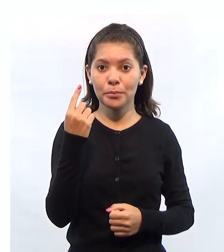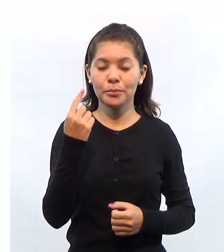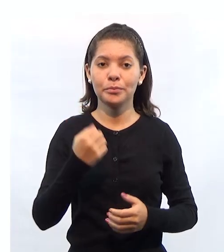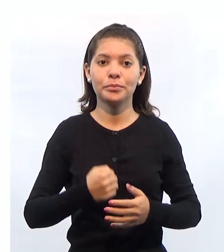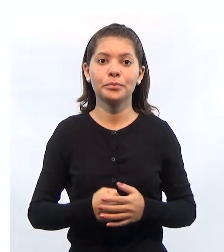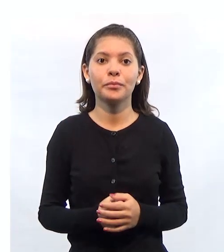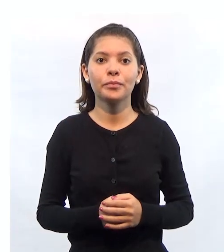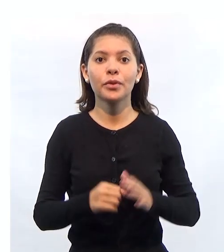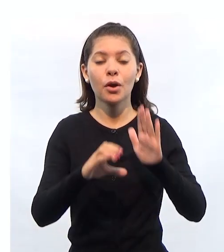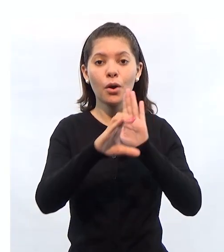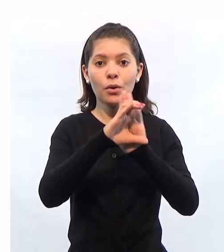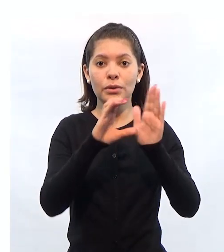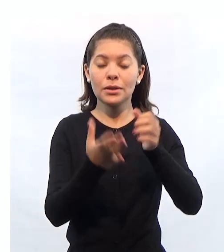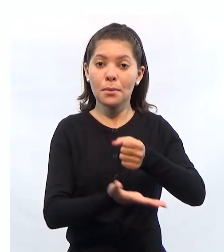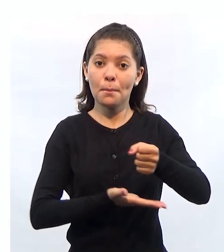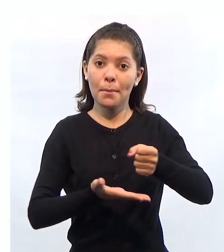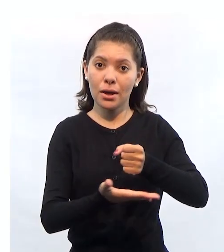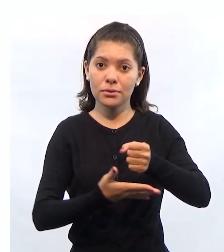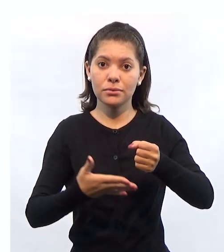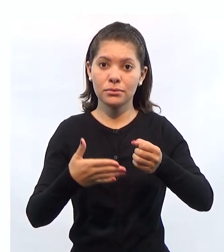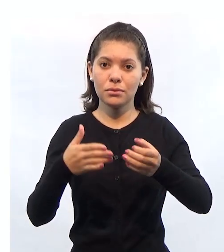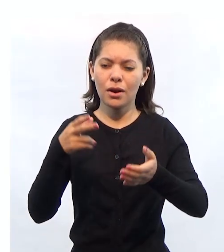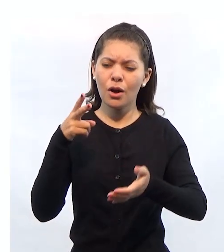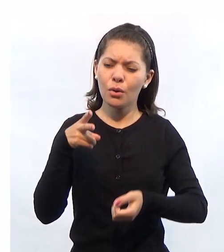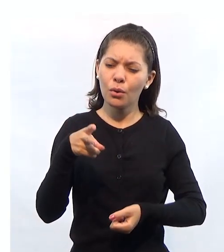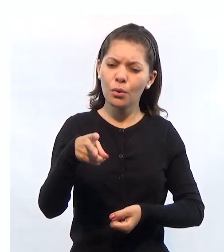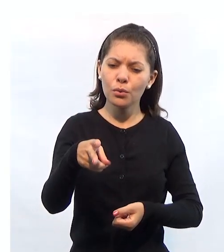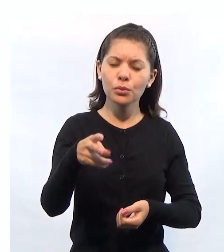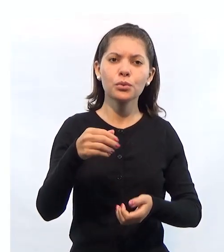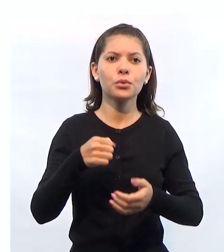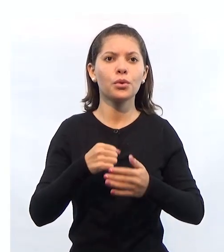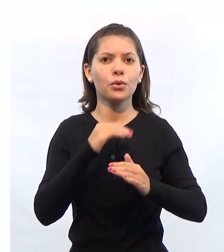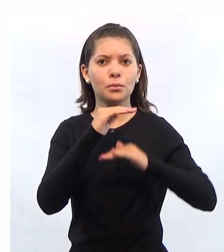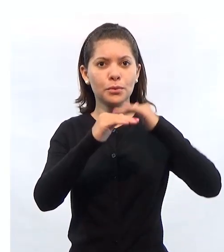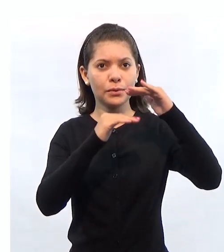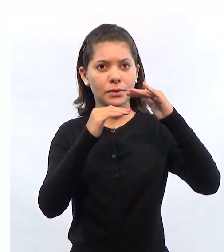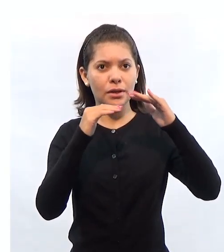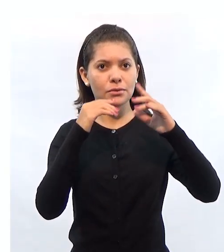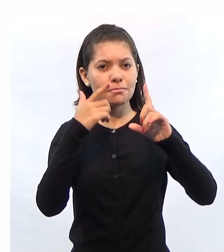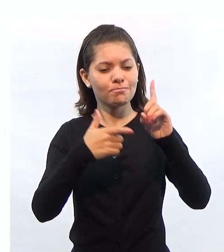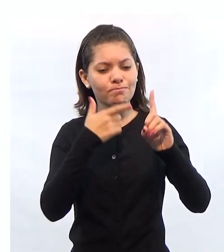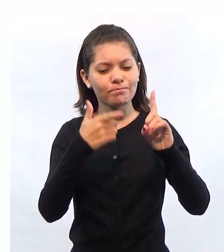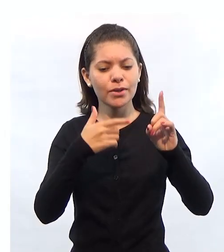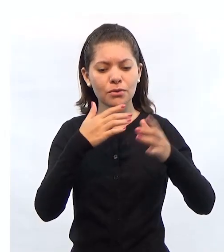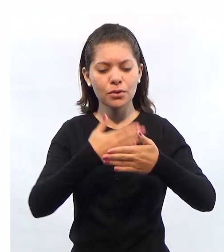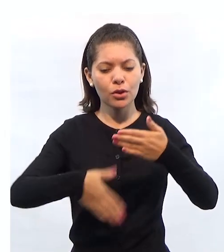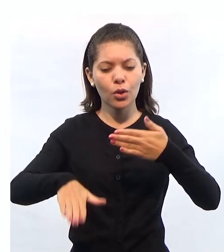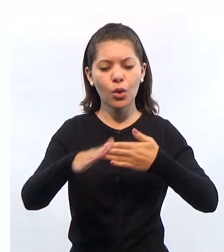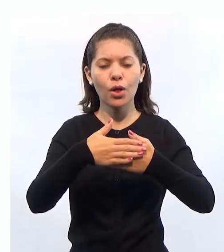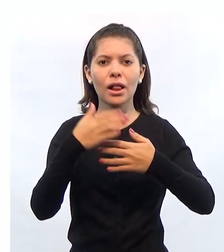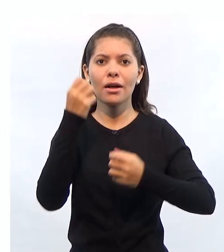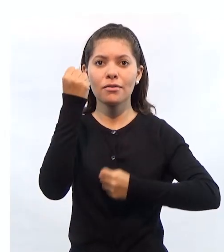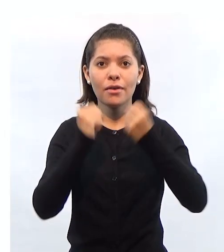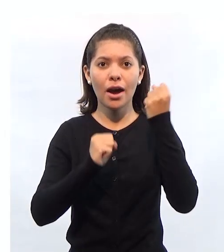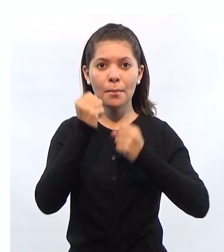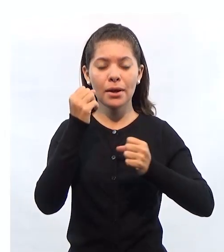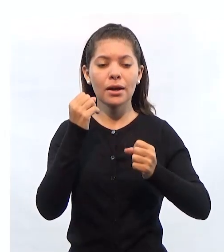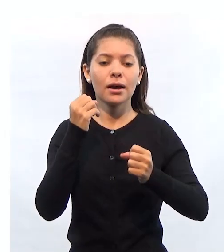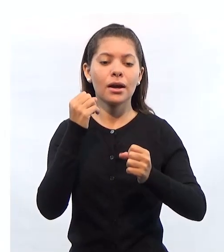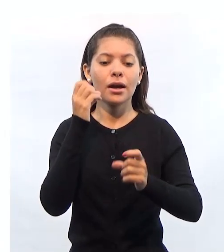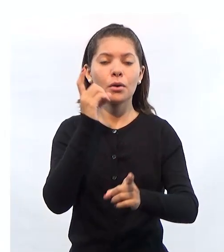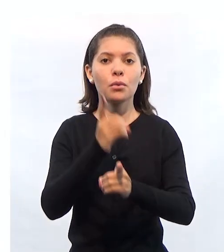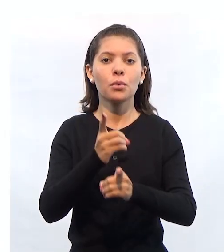conceitos básicos. Ao longo do processo produtivo de toda fábrica pode-se encontrar uma enorme quantidade